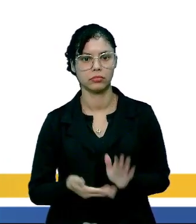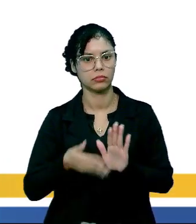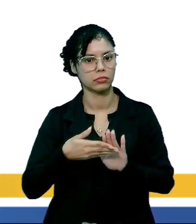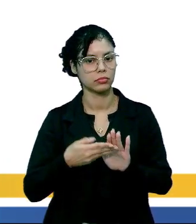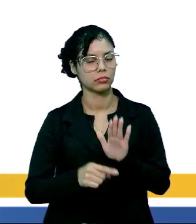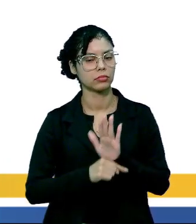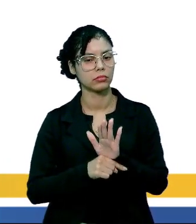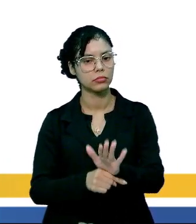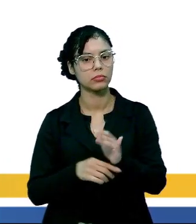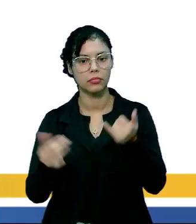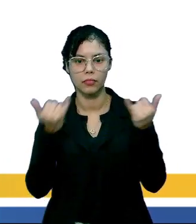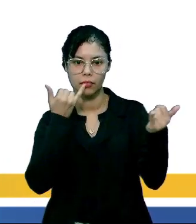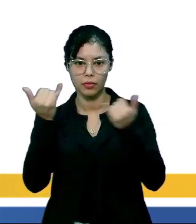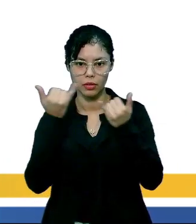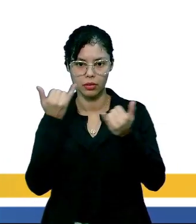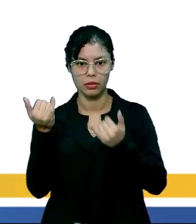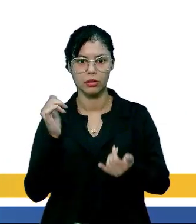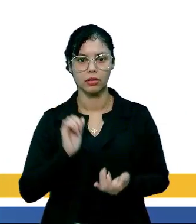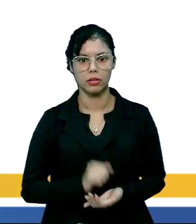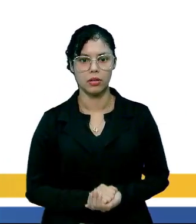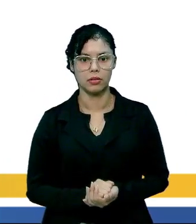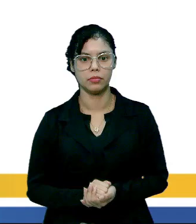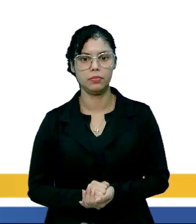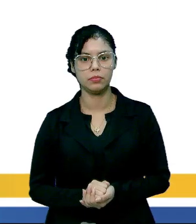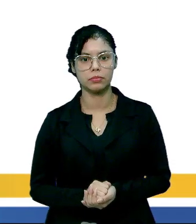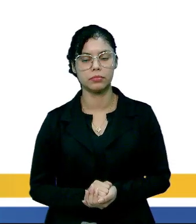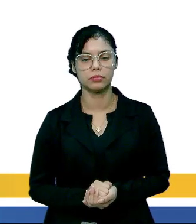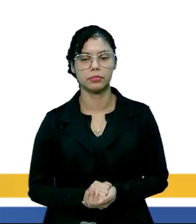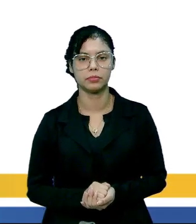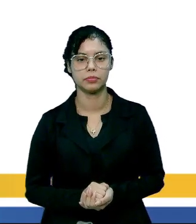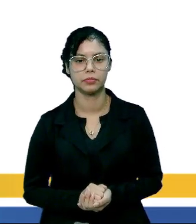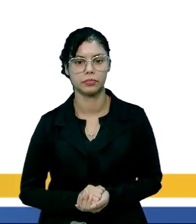anonimato por elas